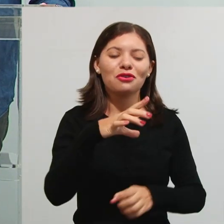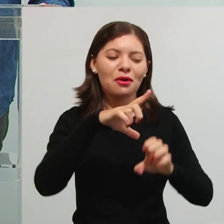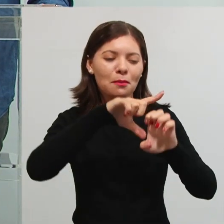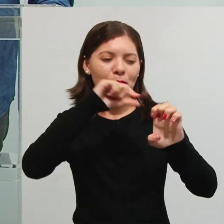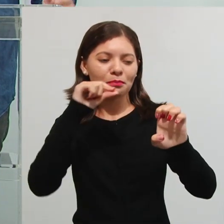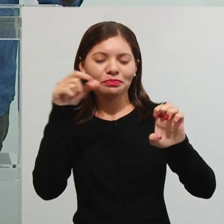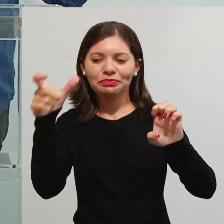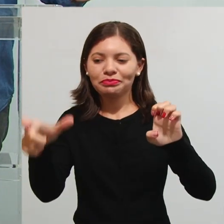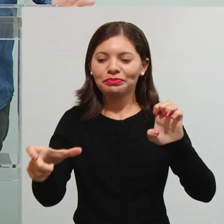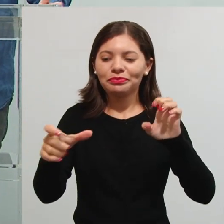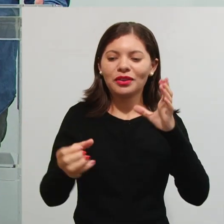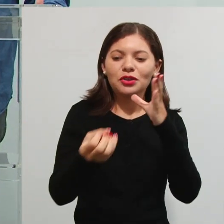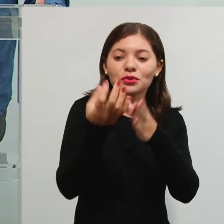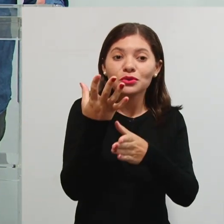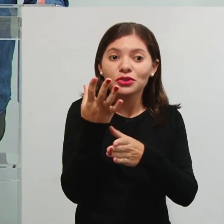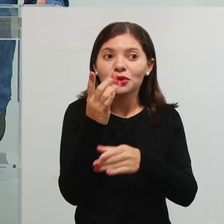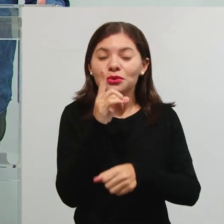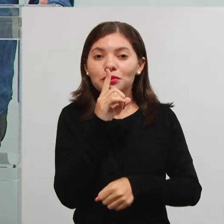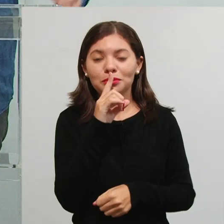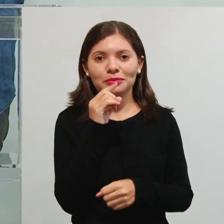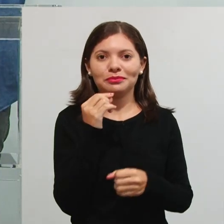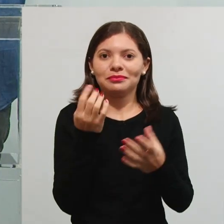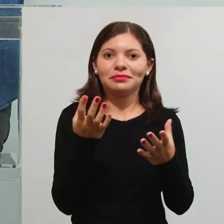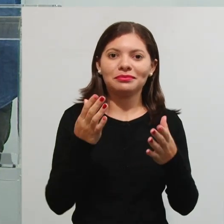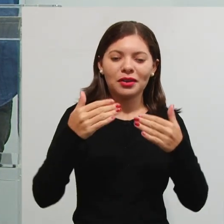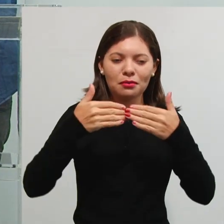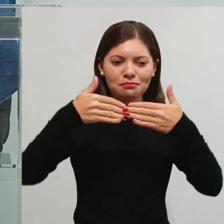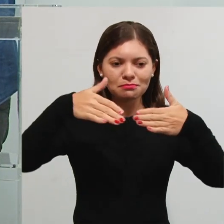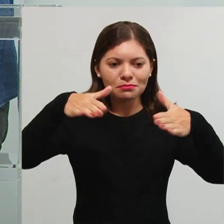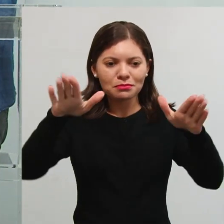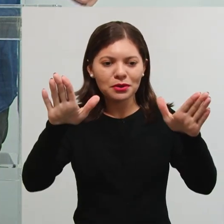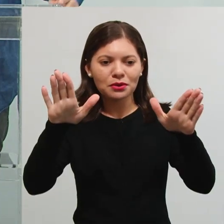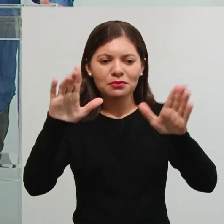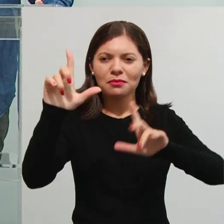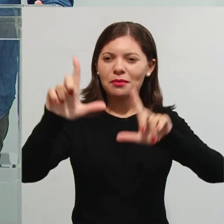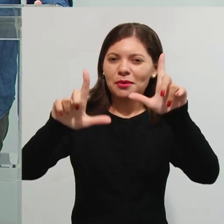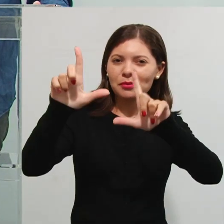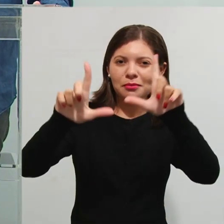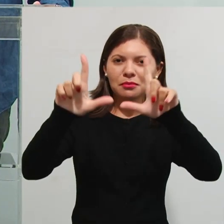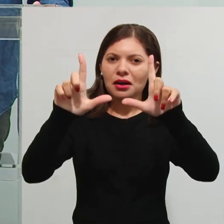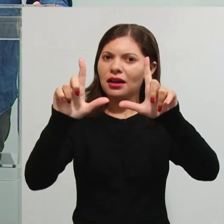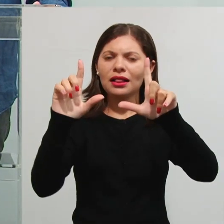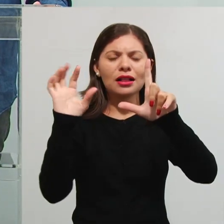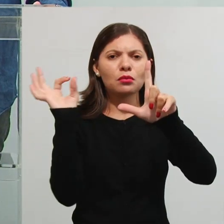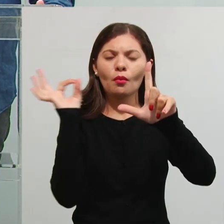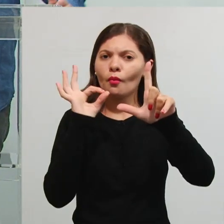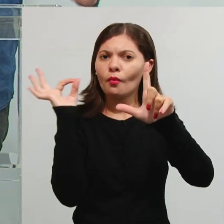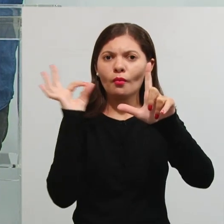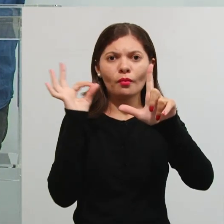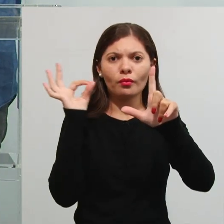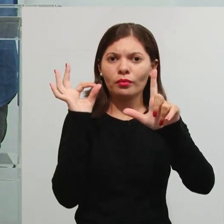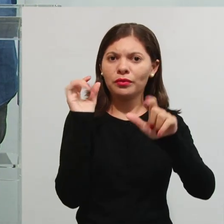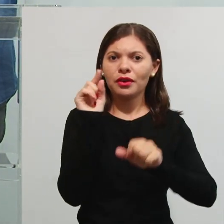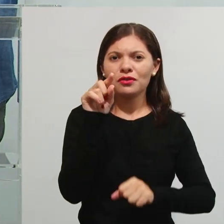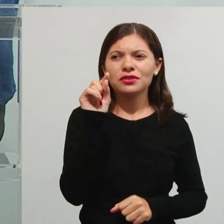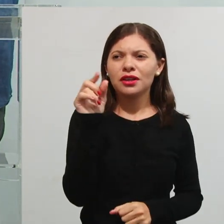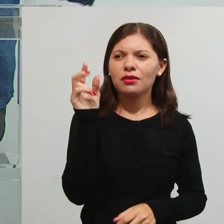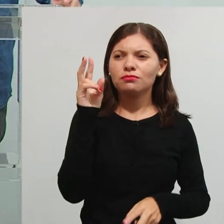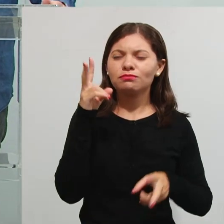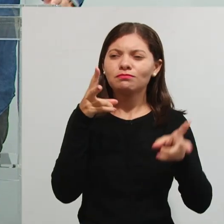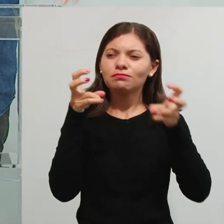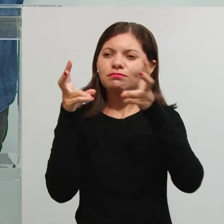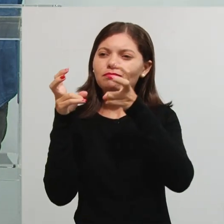que surgiram de forma silenciosa? Sabe, não apareceu nenhuma propaganda nos canais, você não viu o mundo ou a